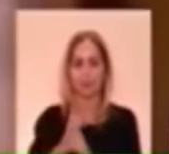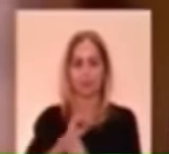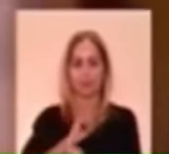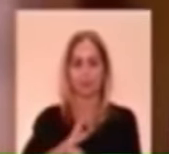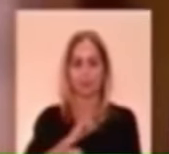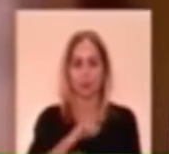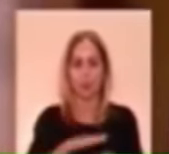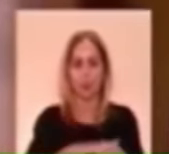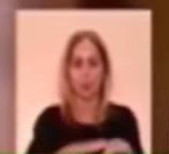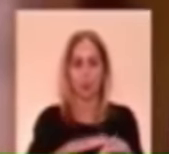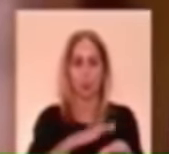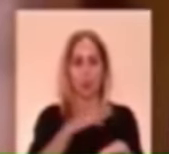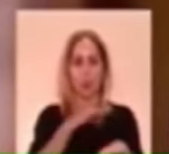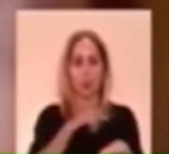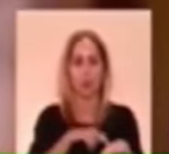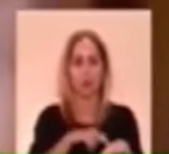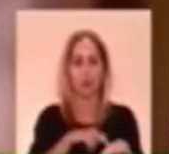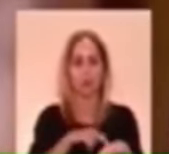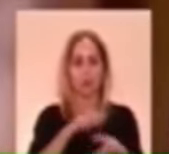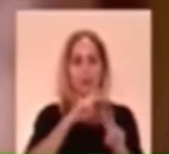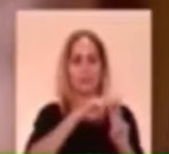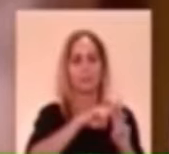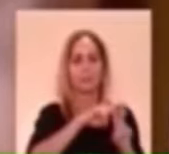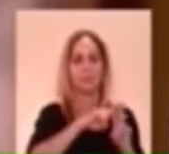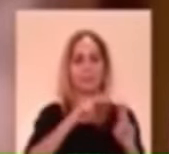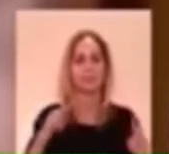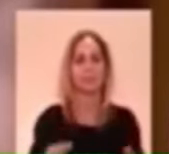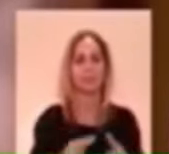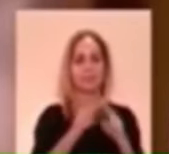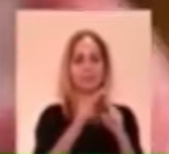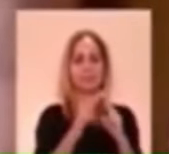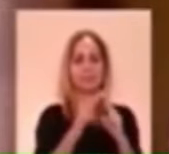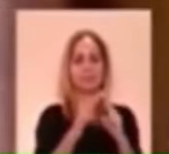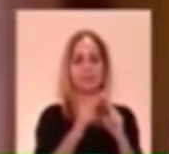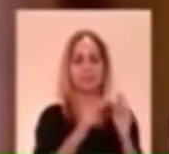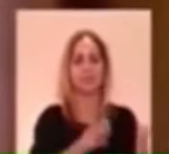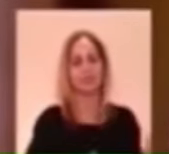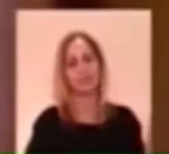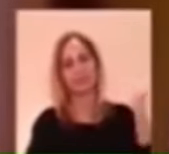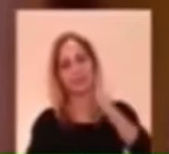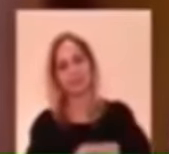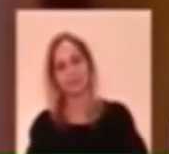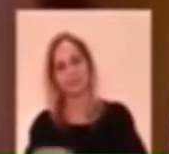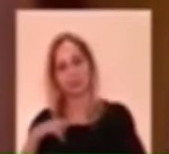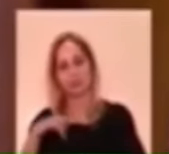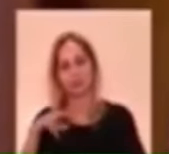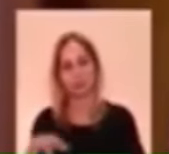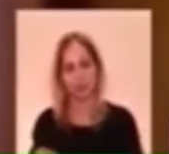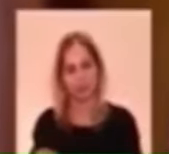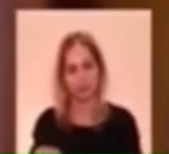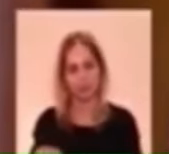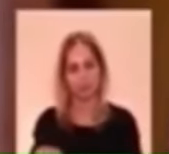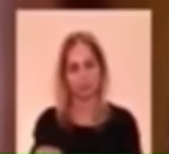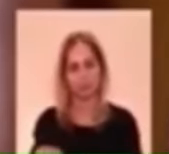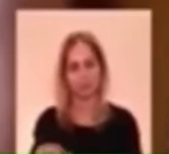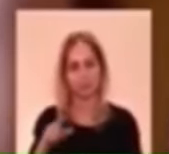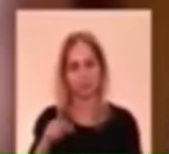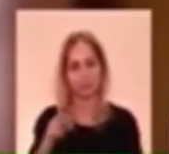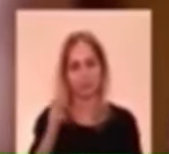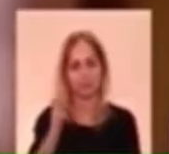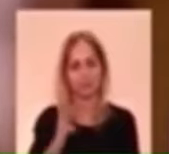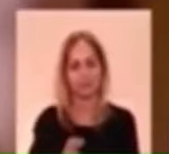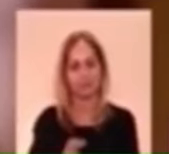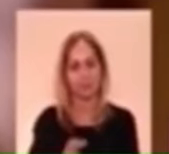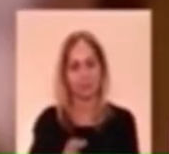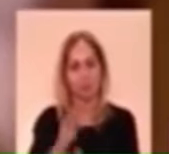eh eh rapidamente tinha uma série de casos curiosíssimo para contar na edição